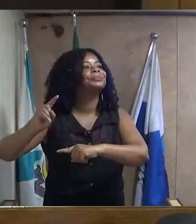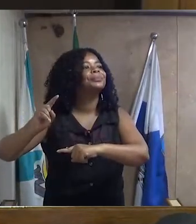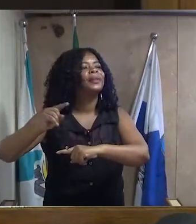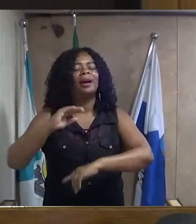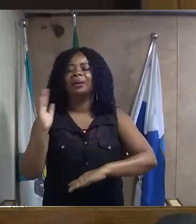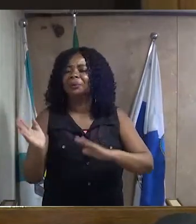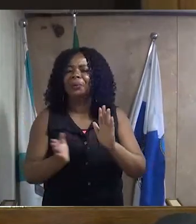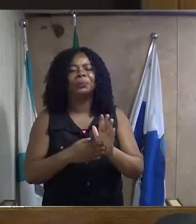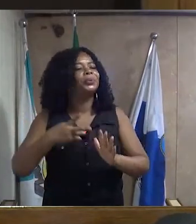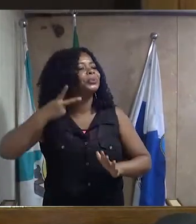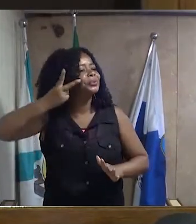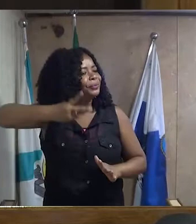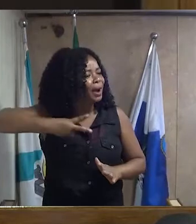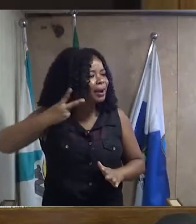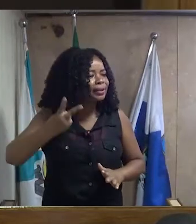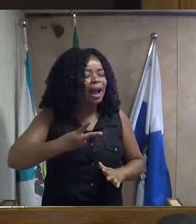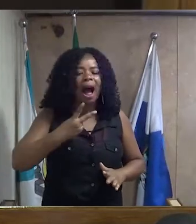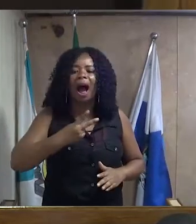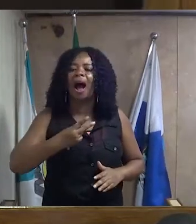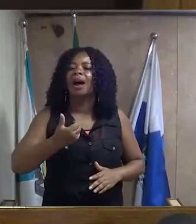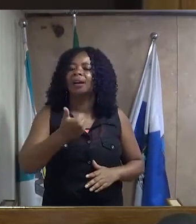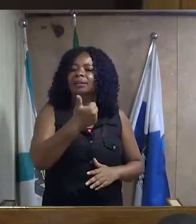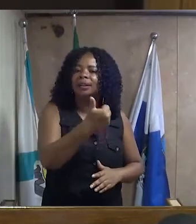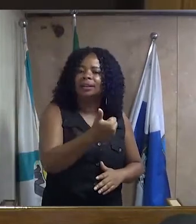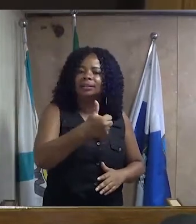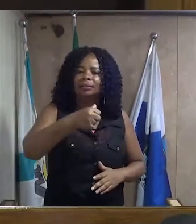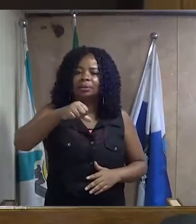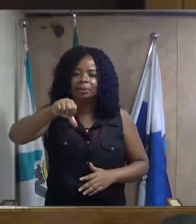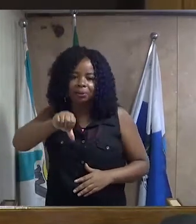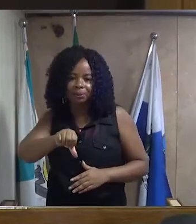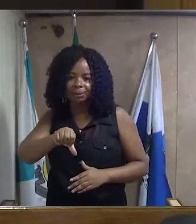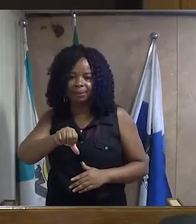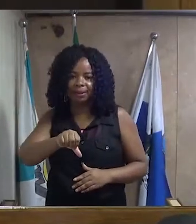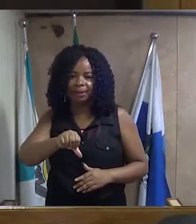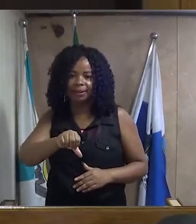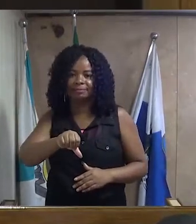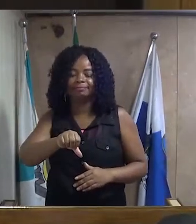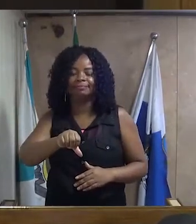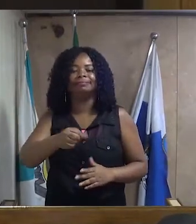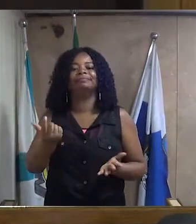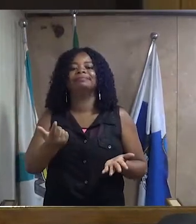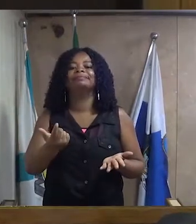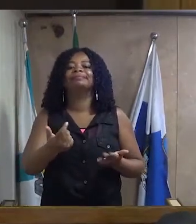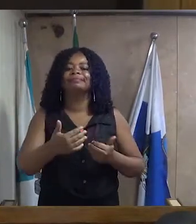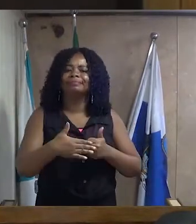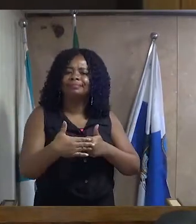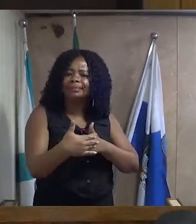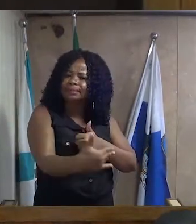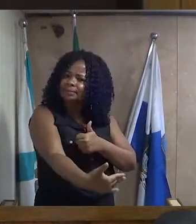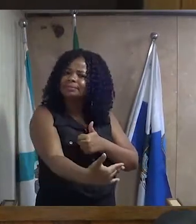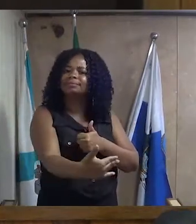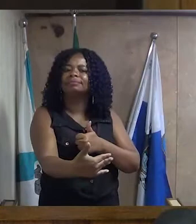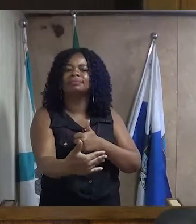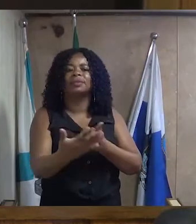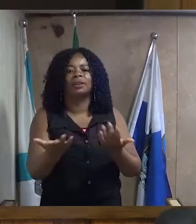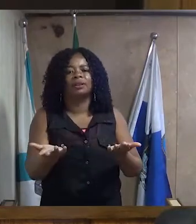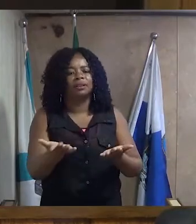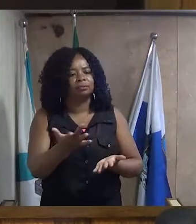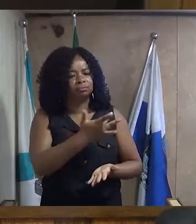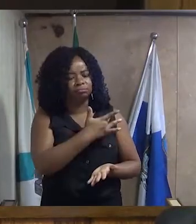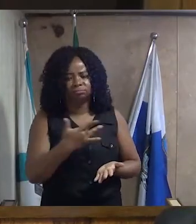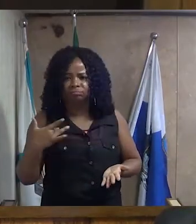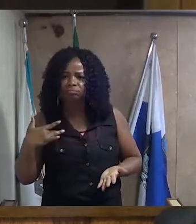Edis desta 19ª legislatura. Este saúdo a todos.